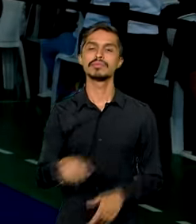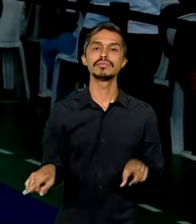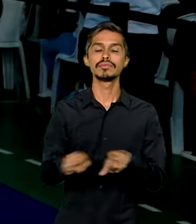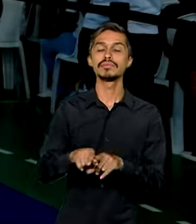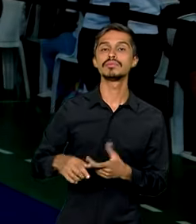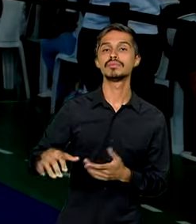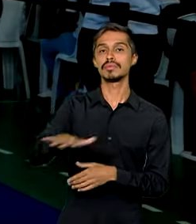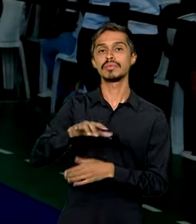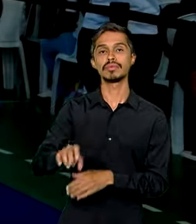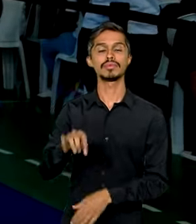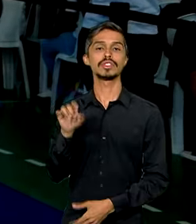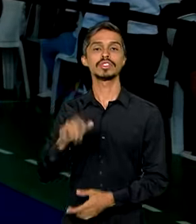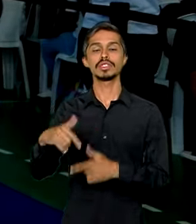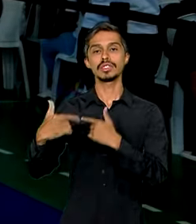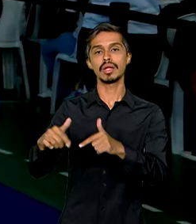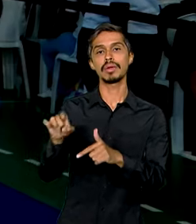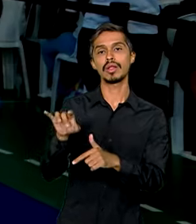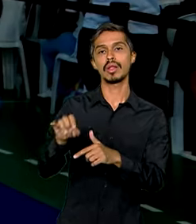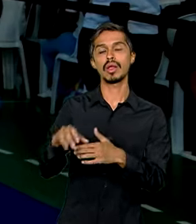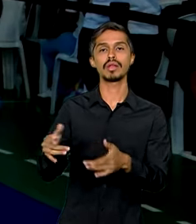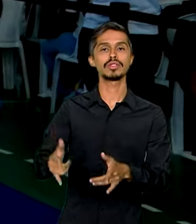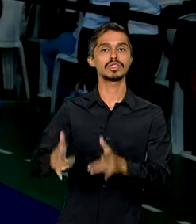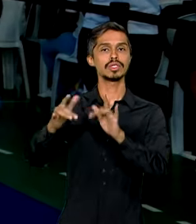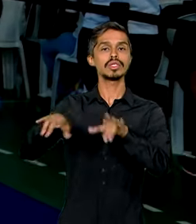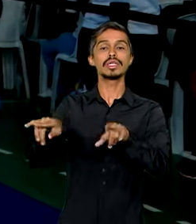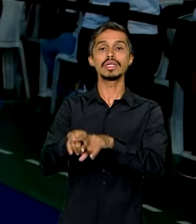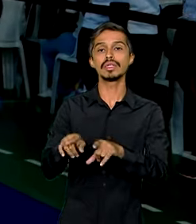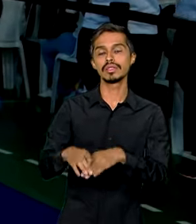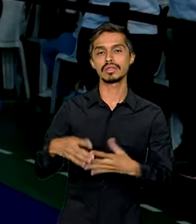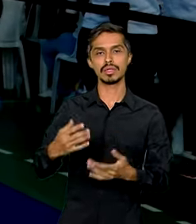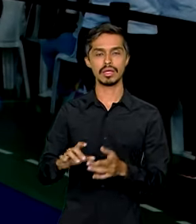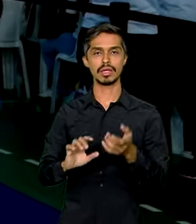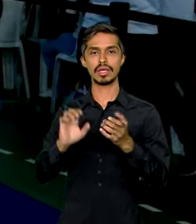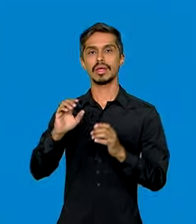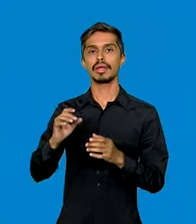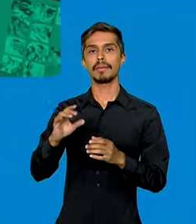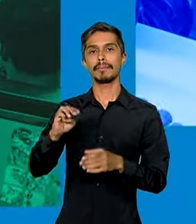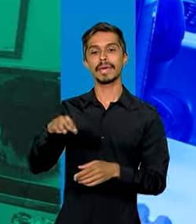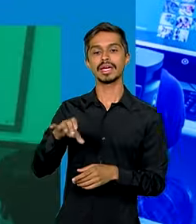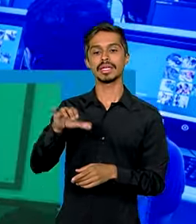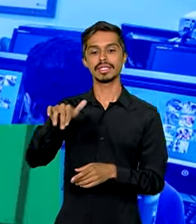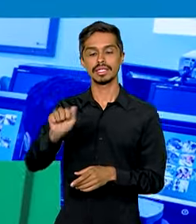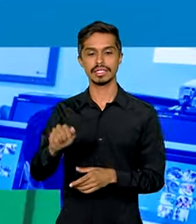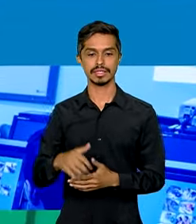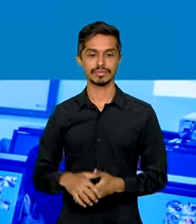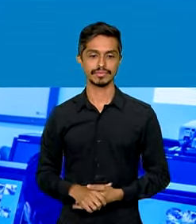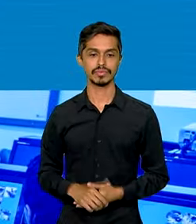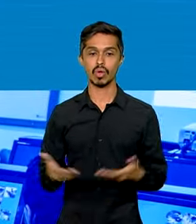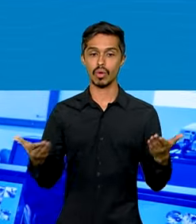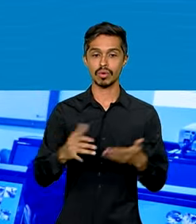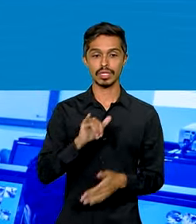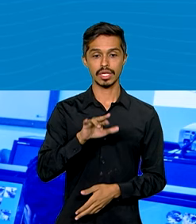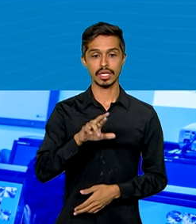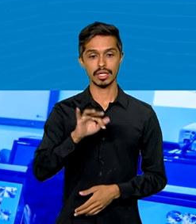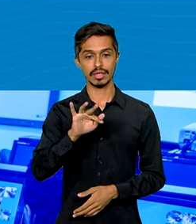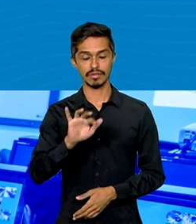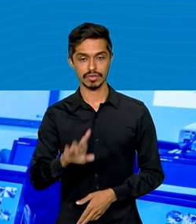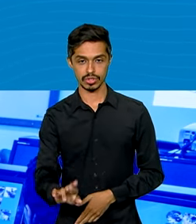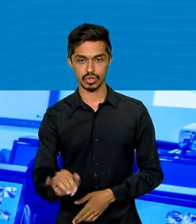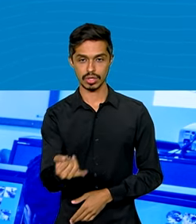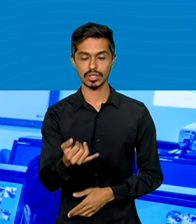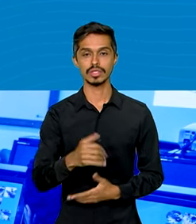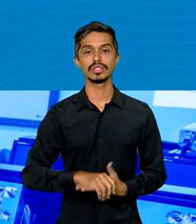de automação industrial, mecânica e sistemas de energia. Hoje, o Instituto Federal do Rio de